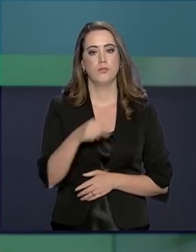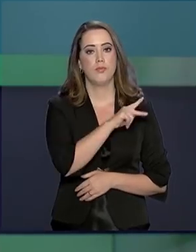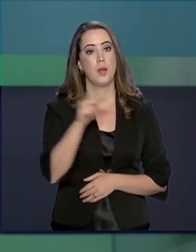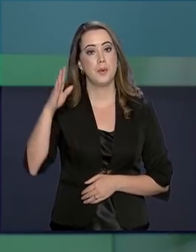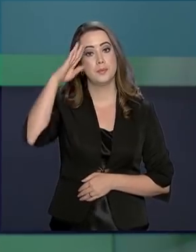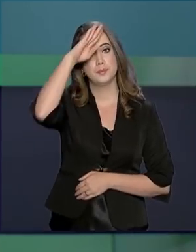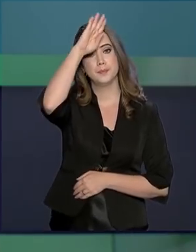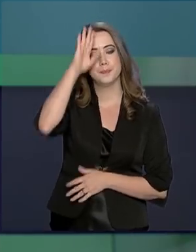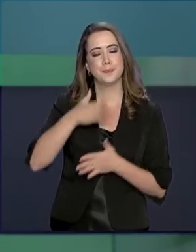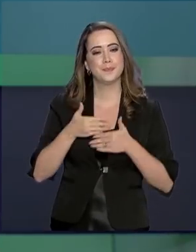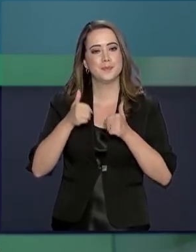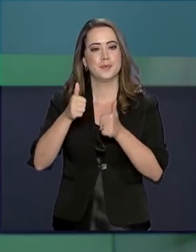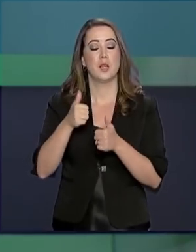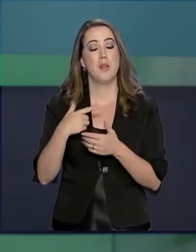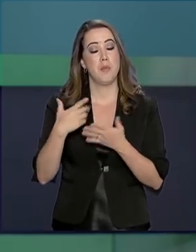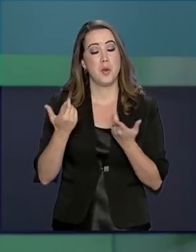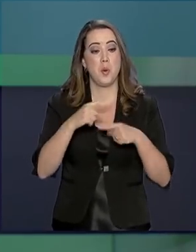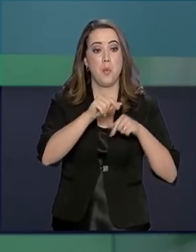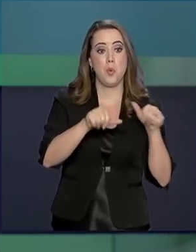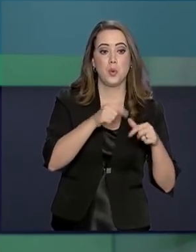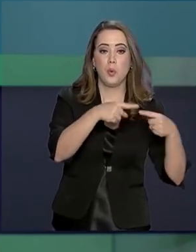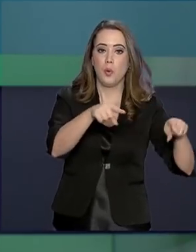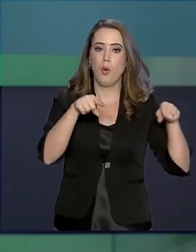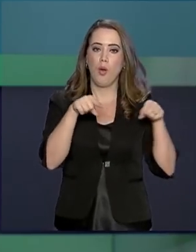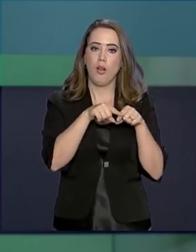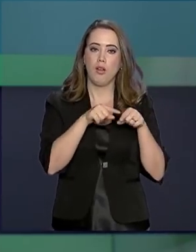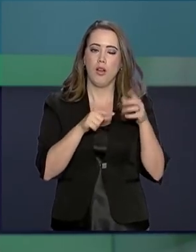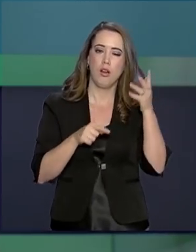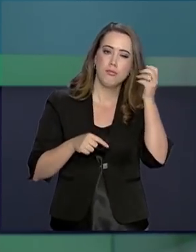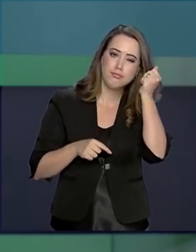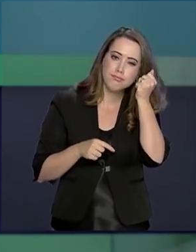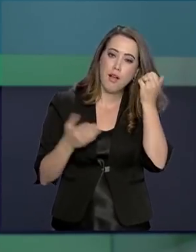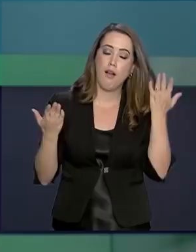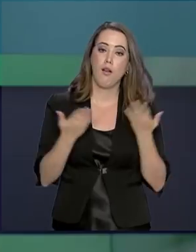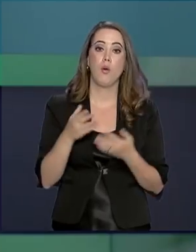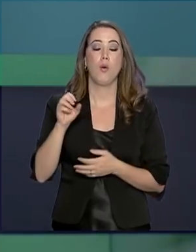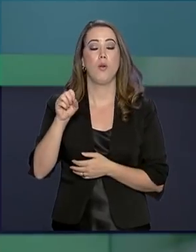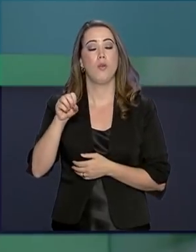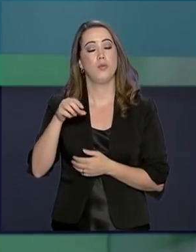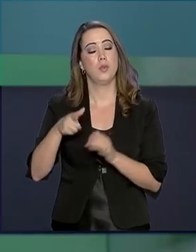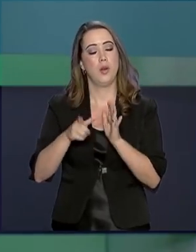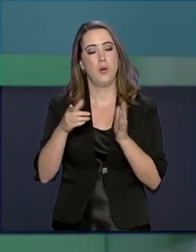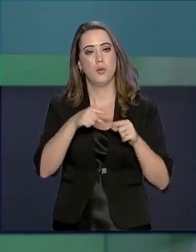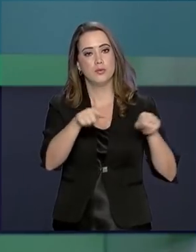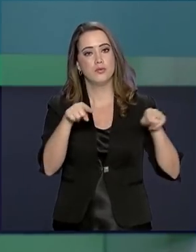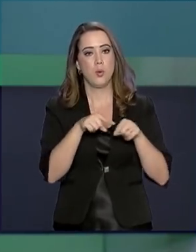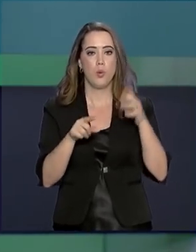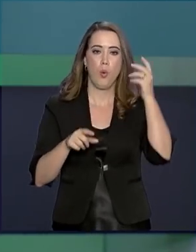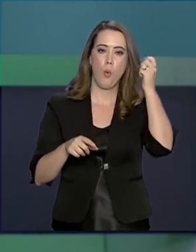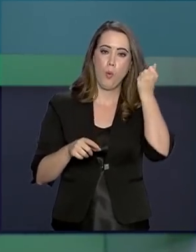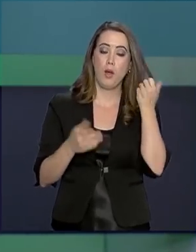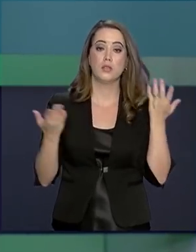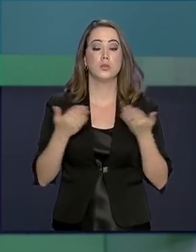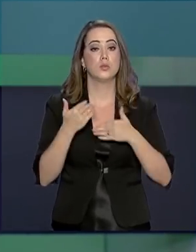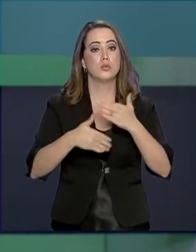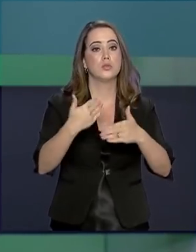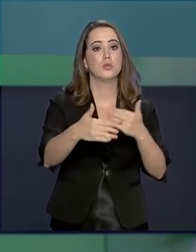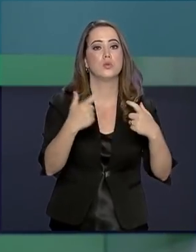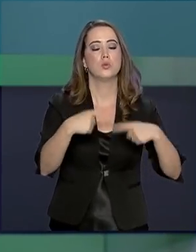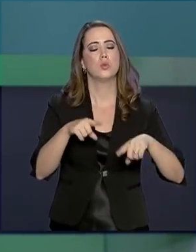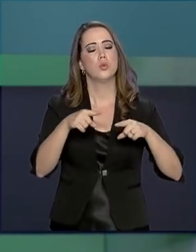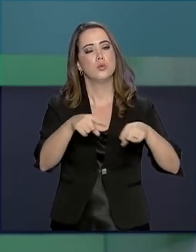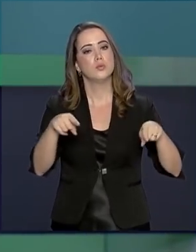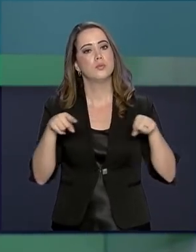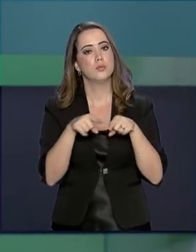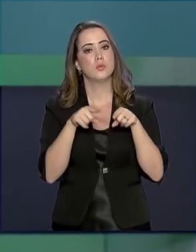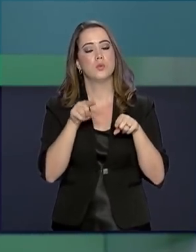Presidente Jair bolsonaro melhora e sai do regime de terapia semi-intensiva do Albert Einstein em São Paulo segue internado em apartamento